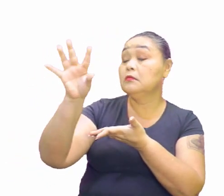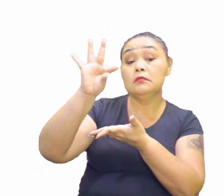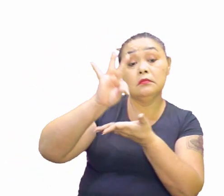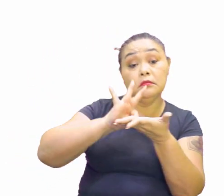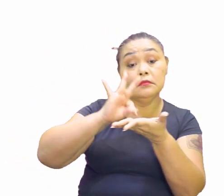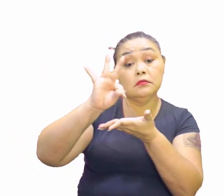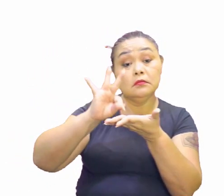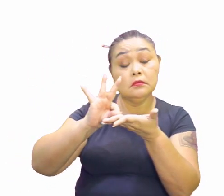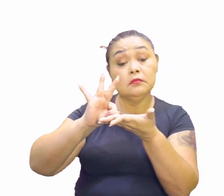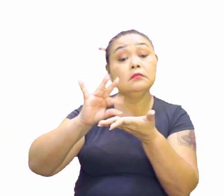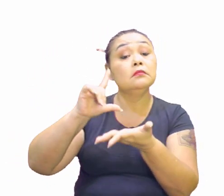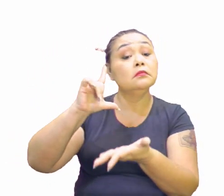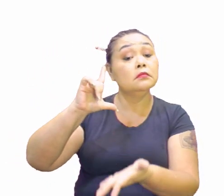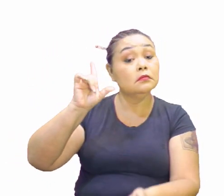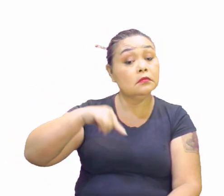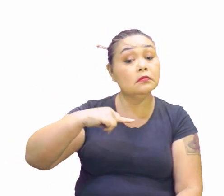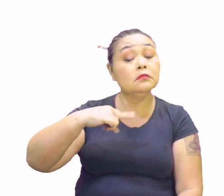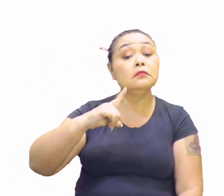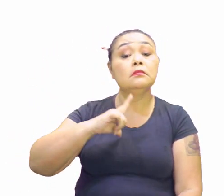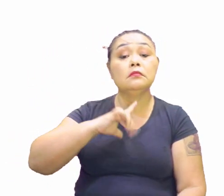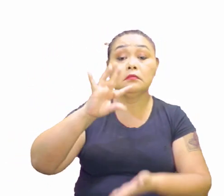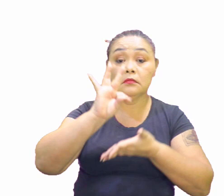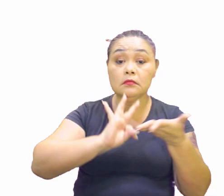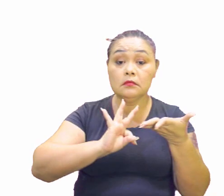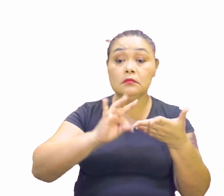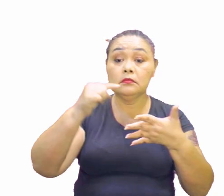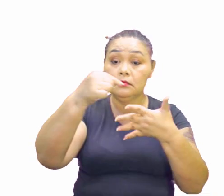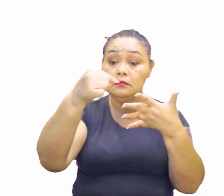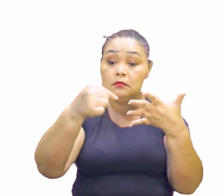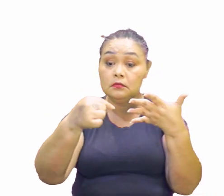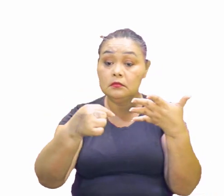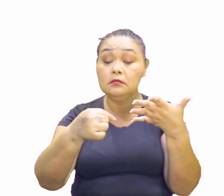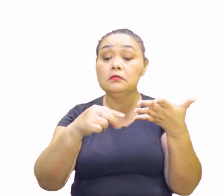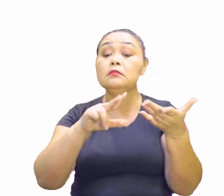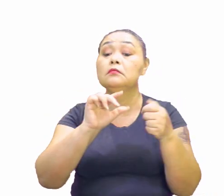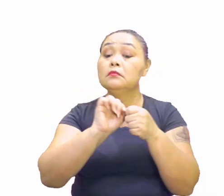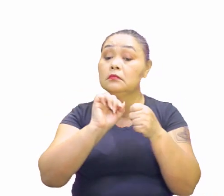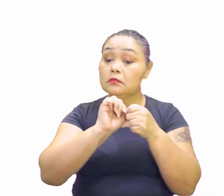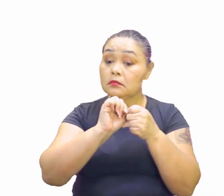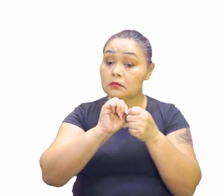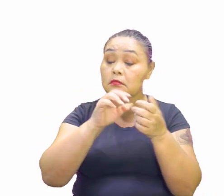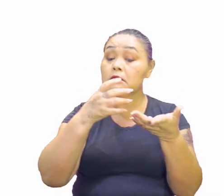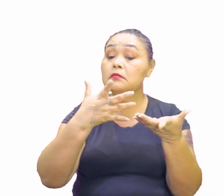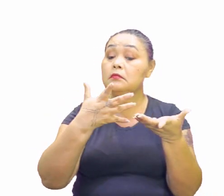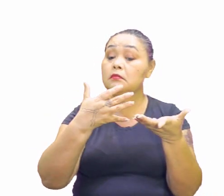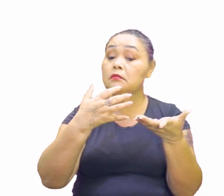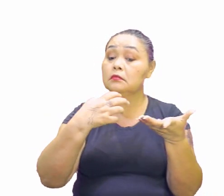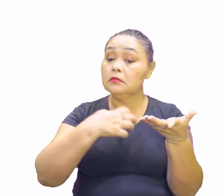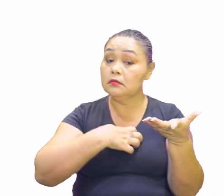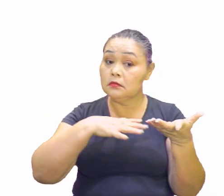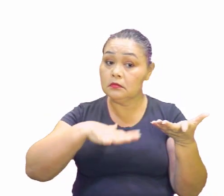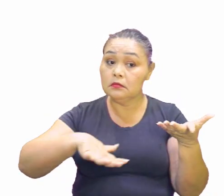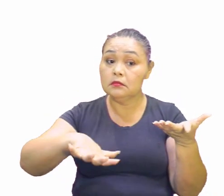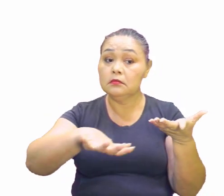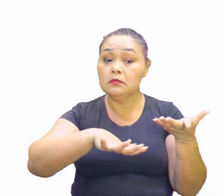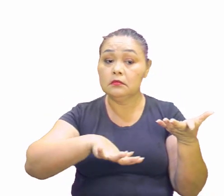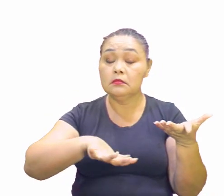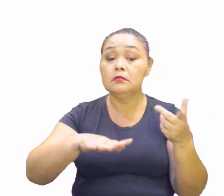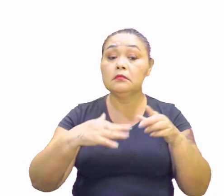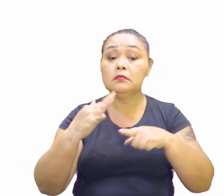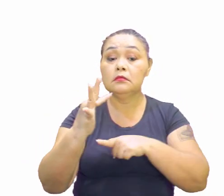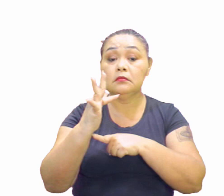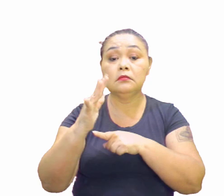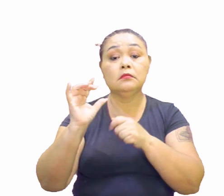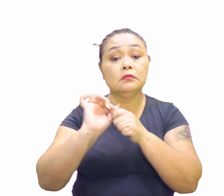A intertextualidade é a presença textual de elementos semânticos e ou formais que